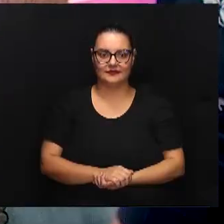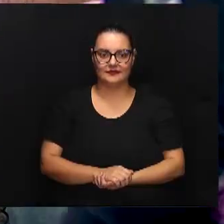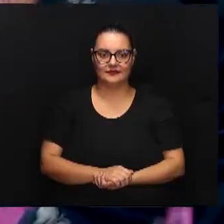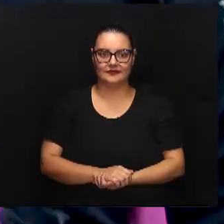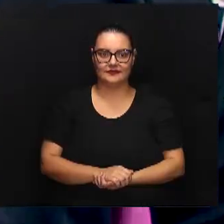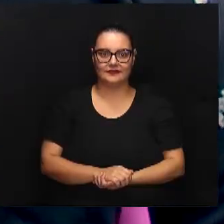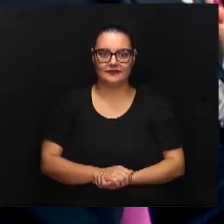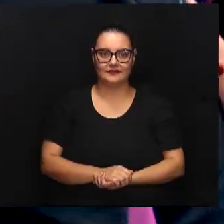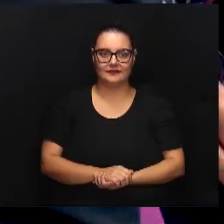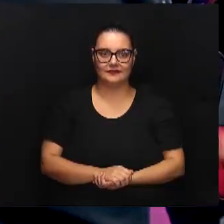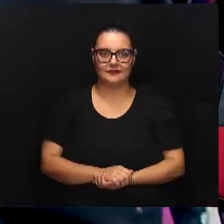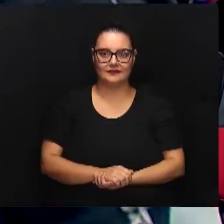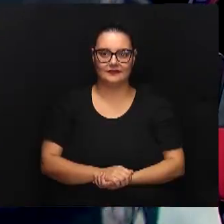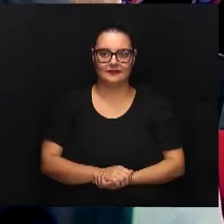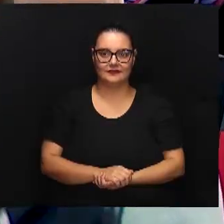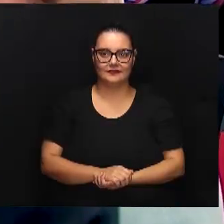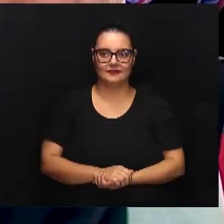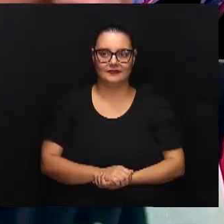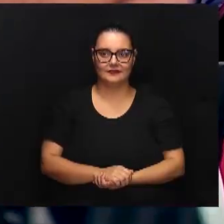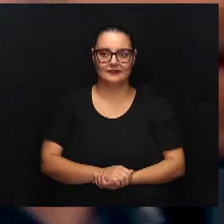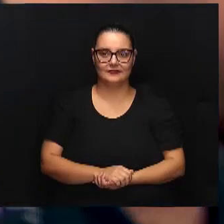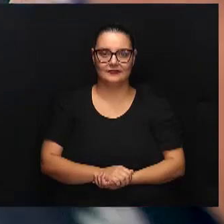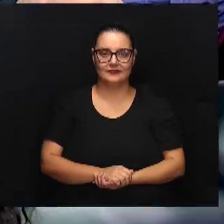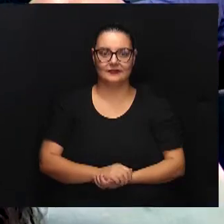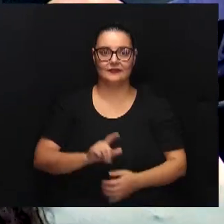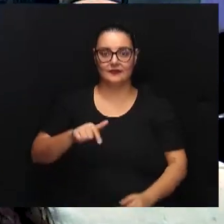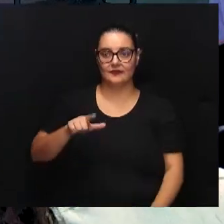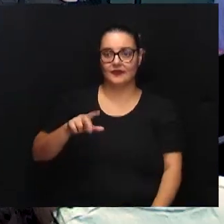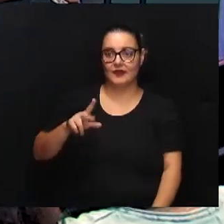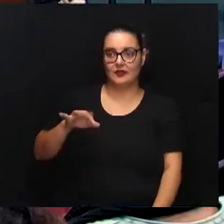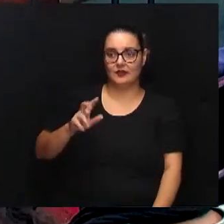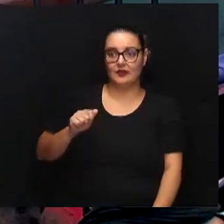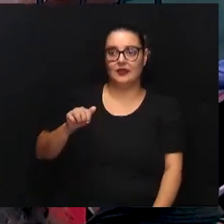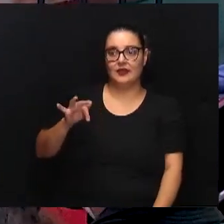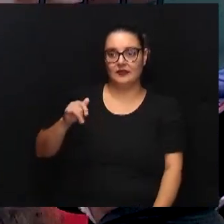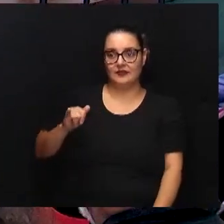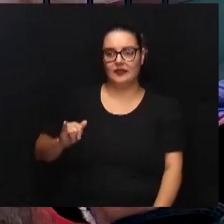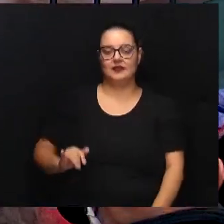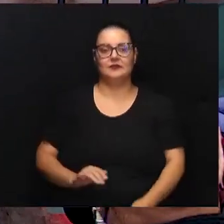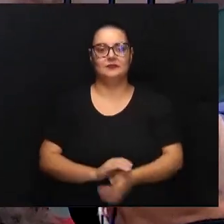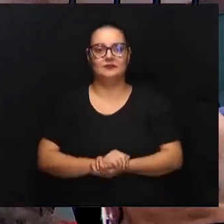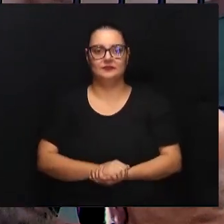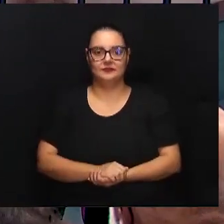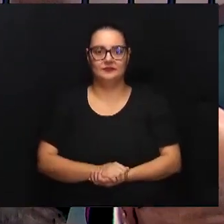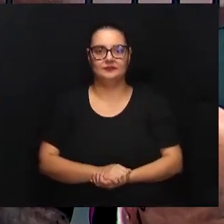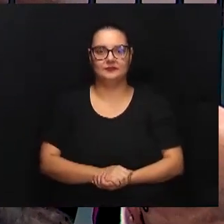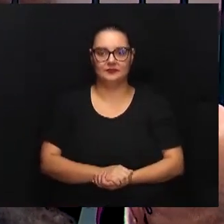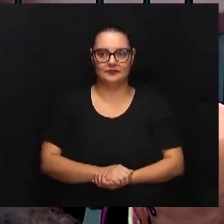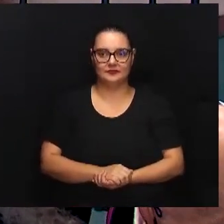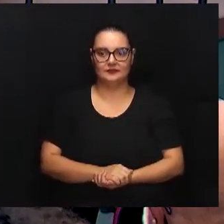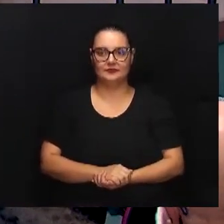Depois da Luara já é a Fá, então já fica pronto aqui pertinho.